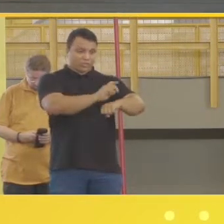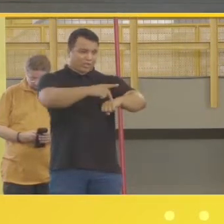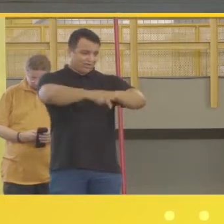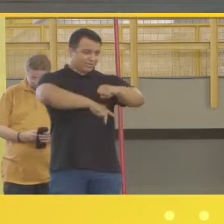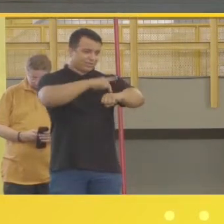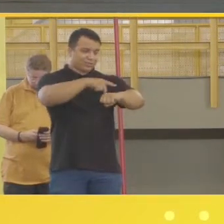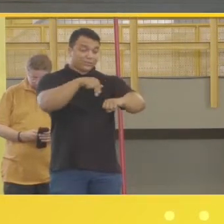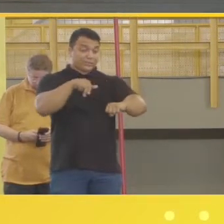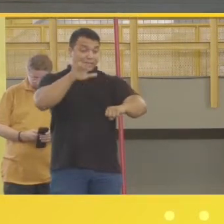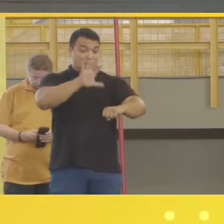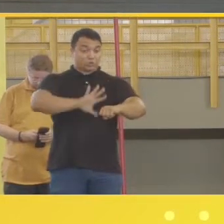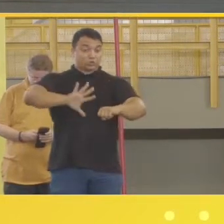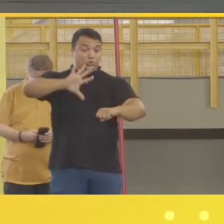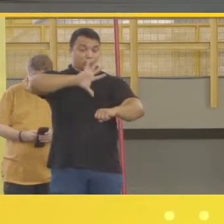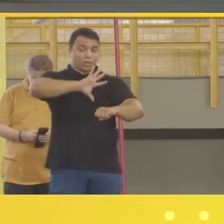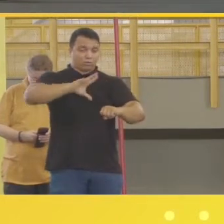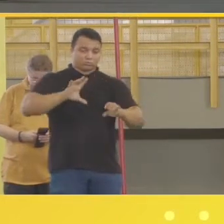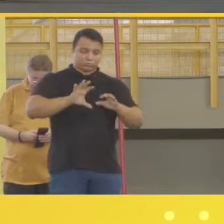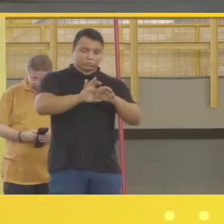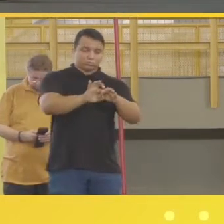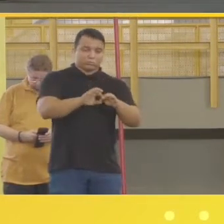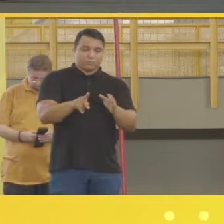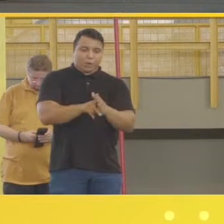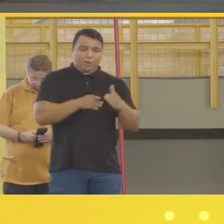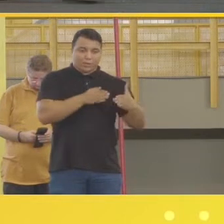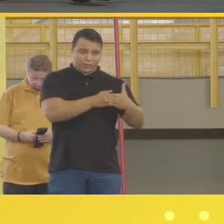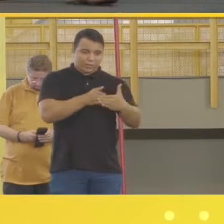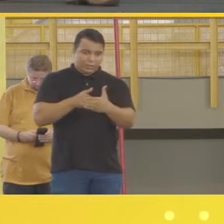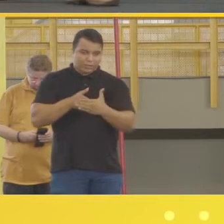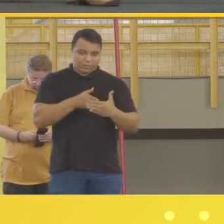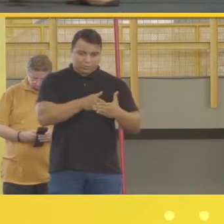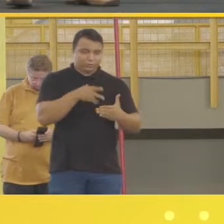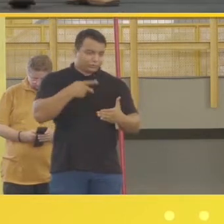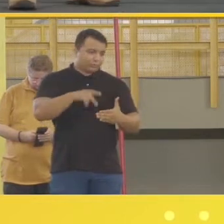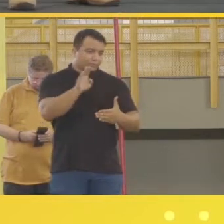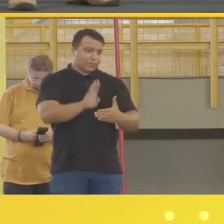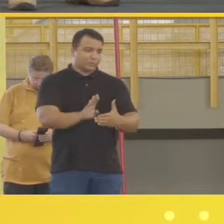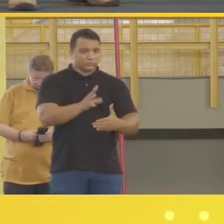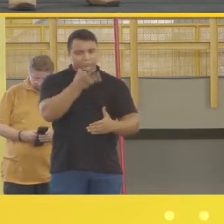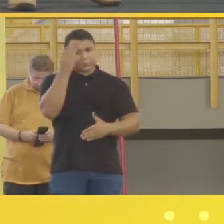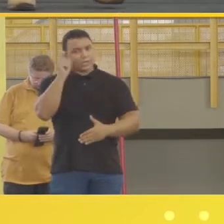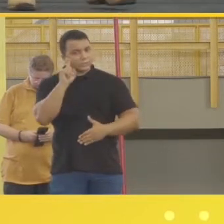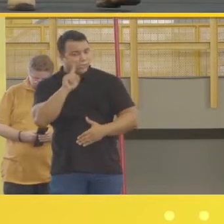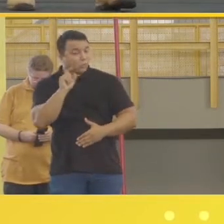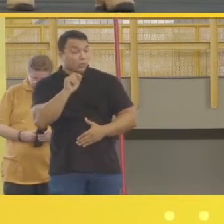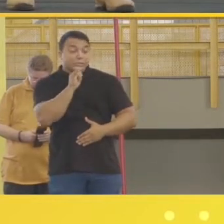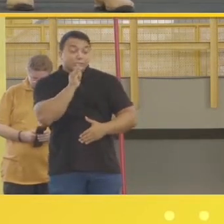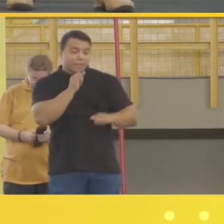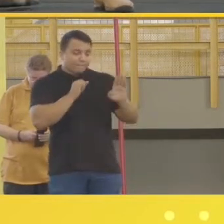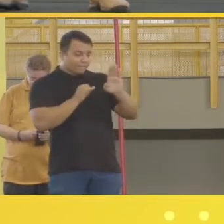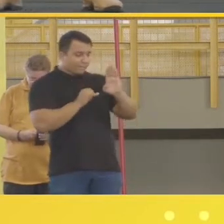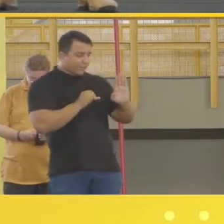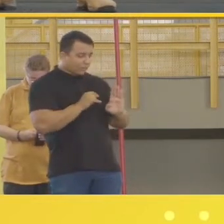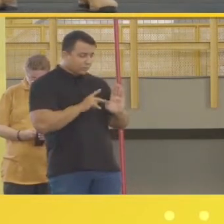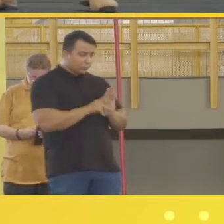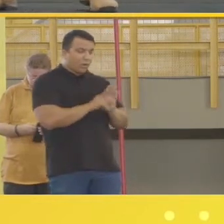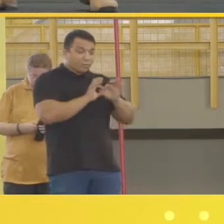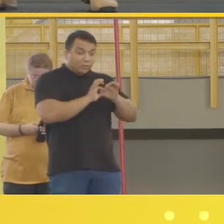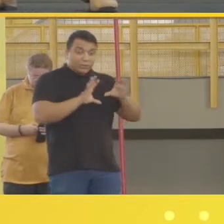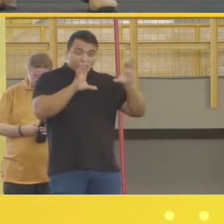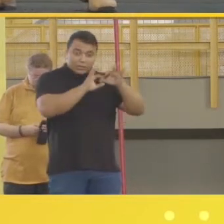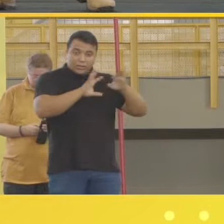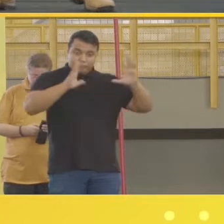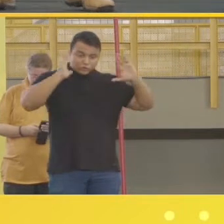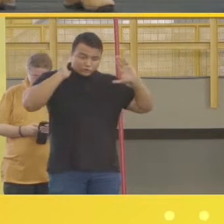Nacional, junto à delimitação das nossas fronteiras, pois afinal de contas, não se esqueçam, se o Brasil é um país